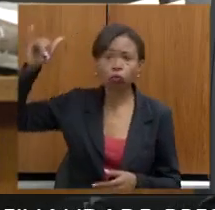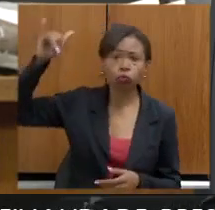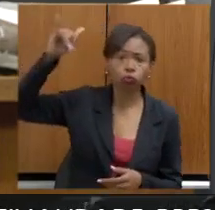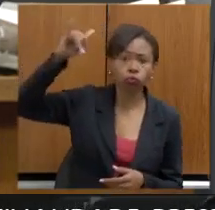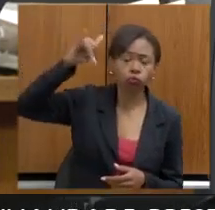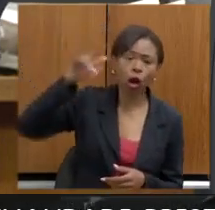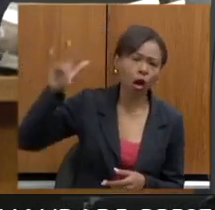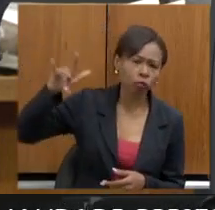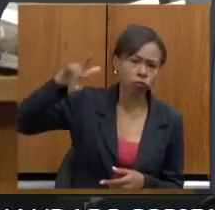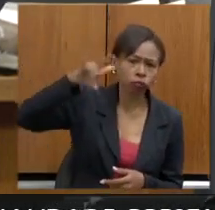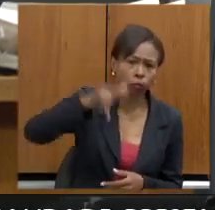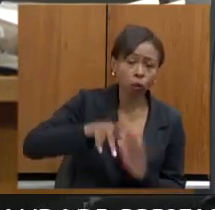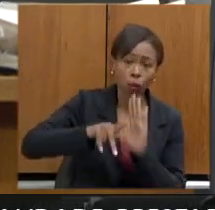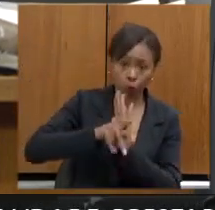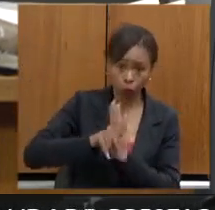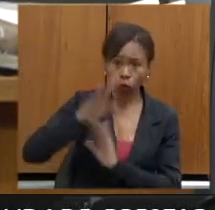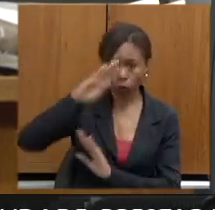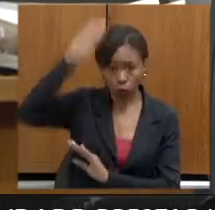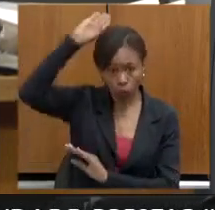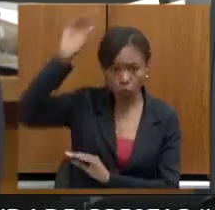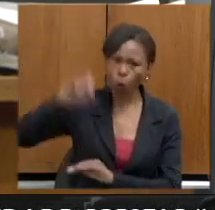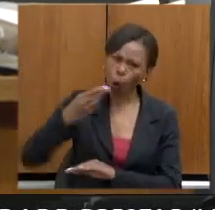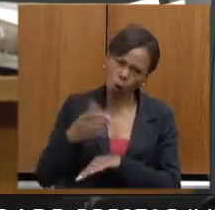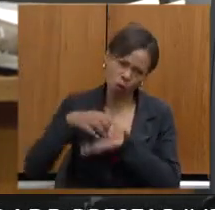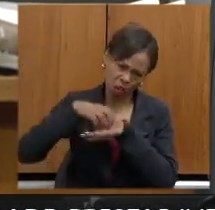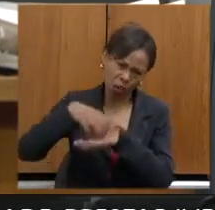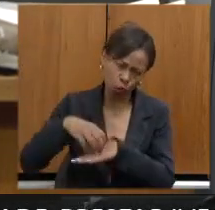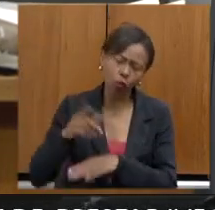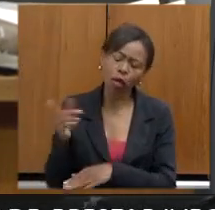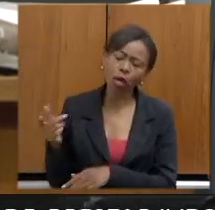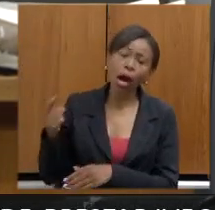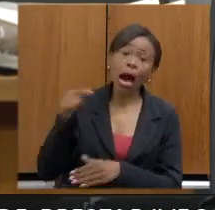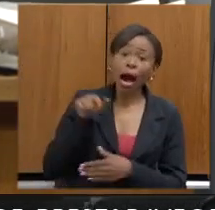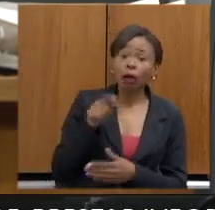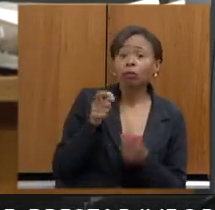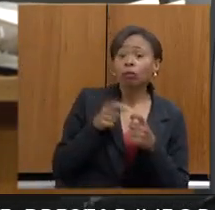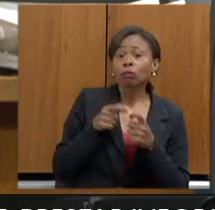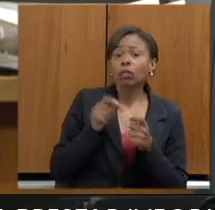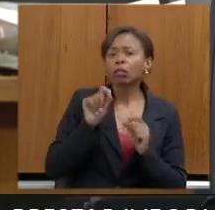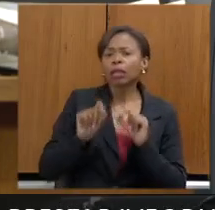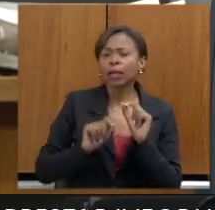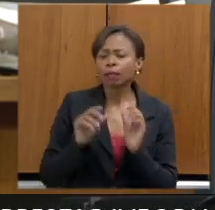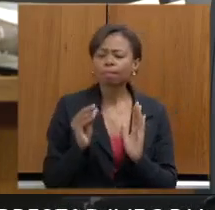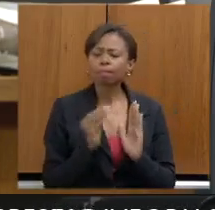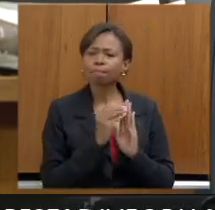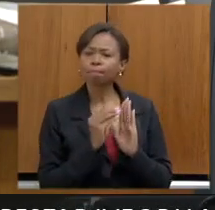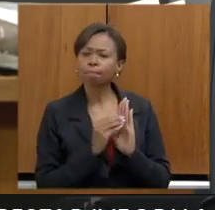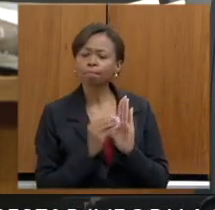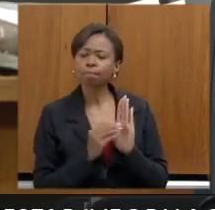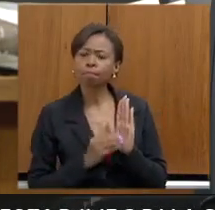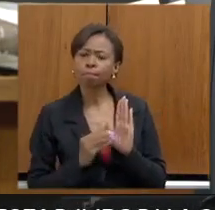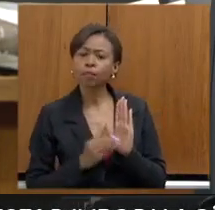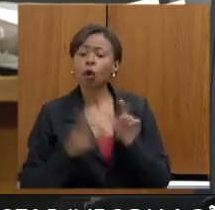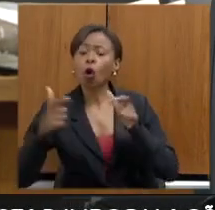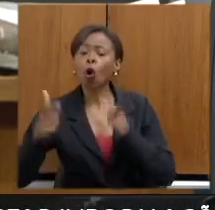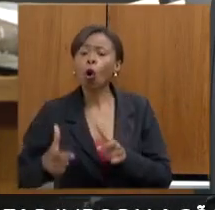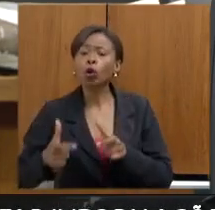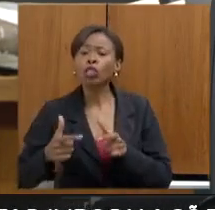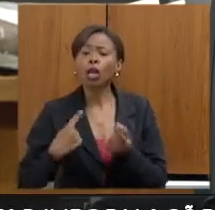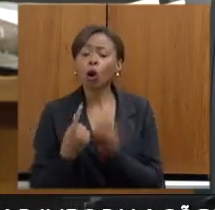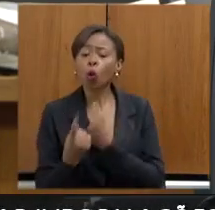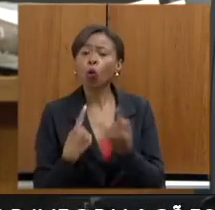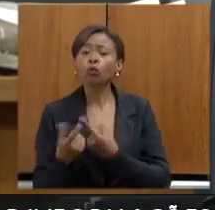que ele anotava os quilômetros e mandava para o denite para melhorar aquele